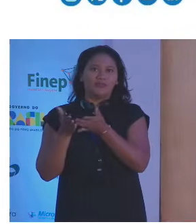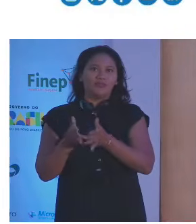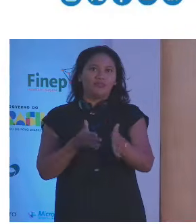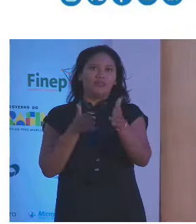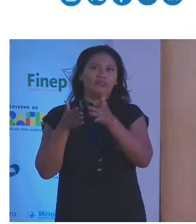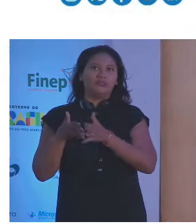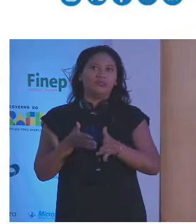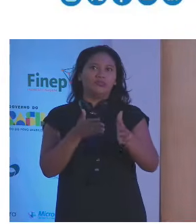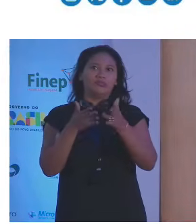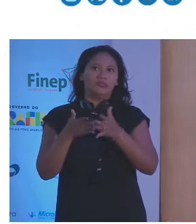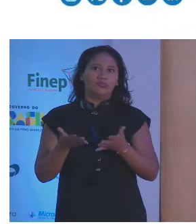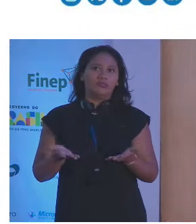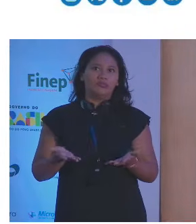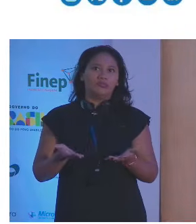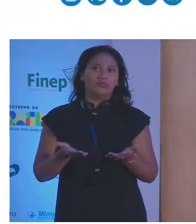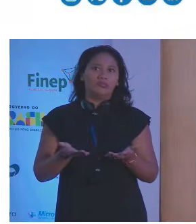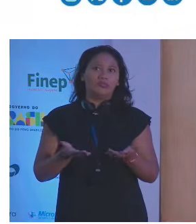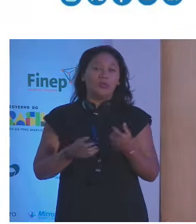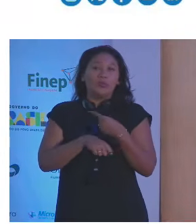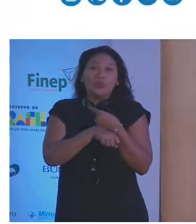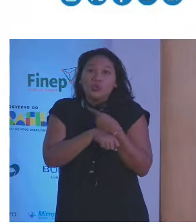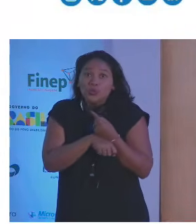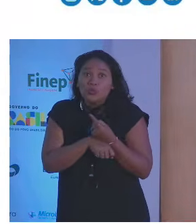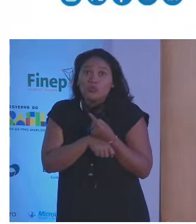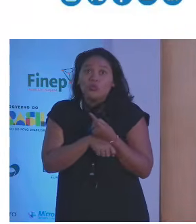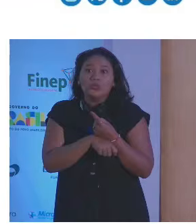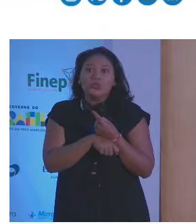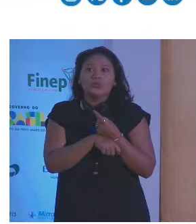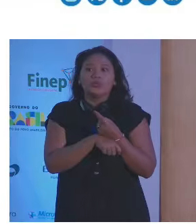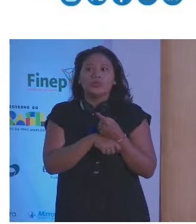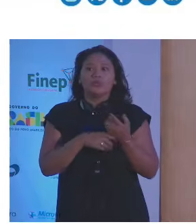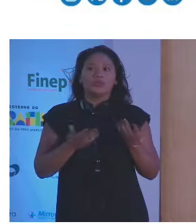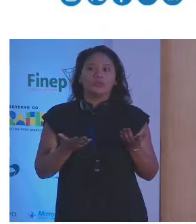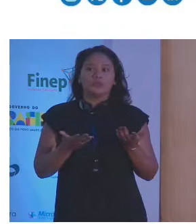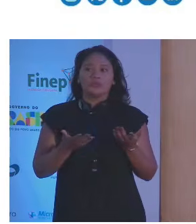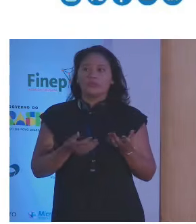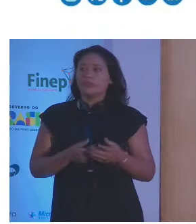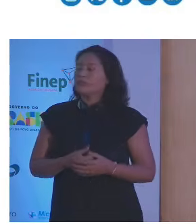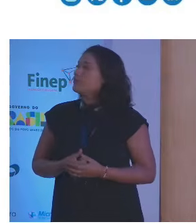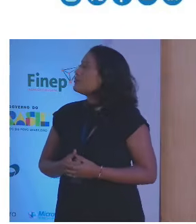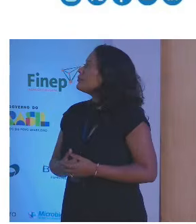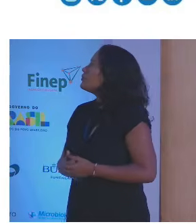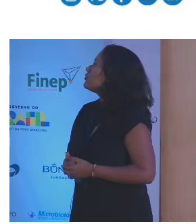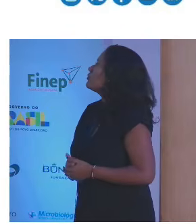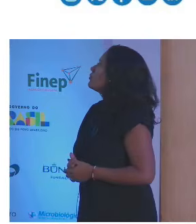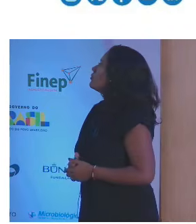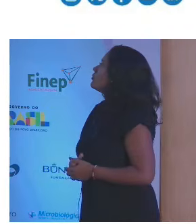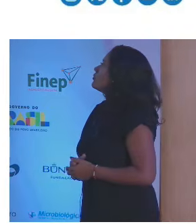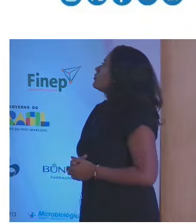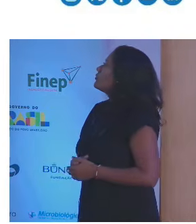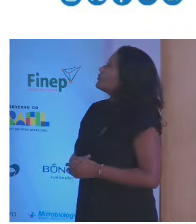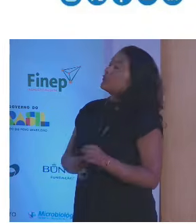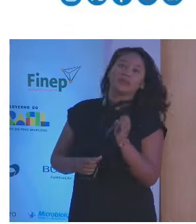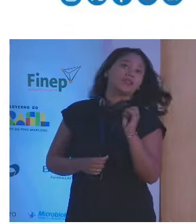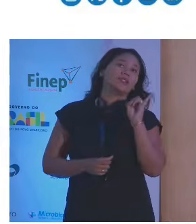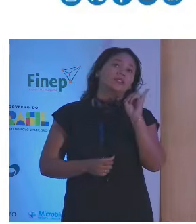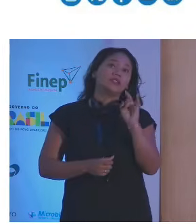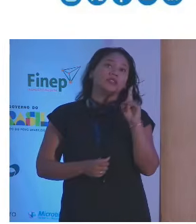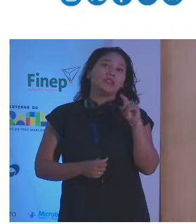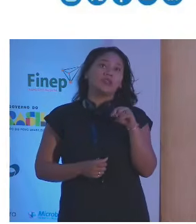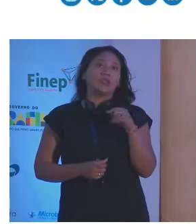saindo do rio Amazonas. Por segundo, né? Se a gente multiplicar, né, considerando que um dia